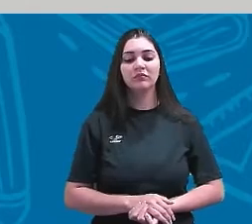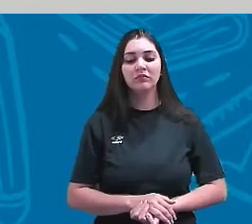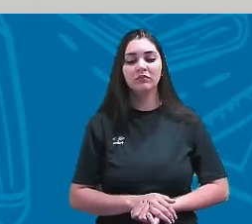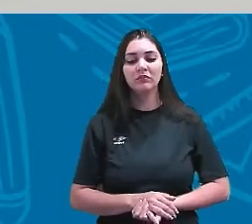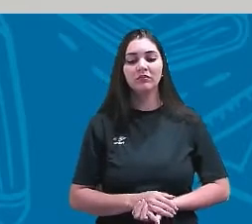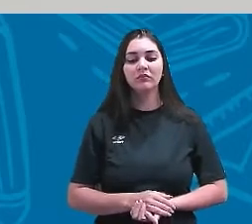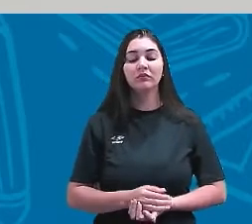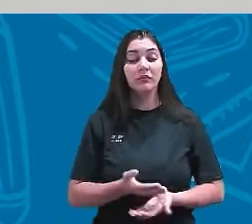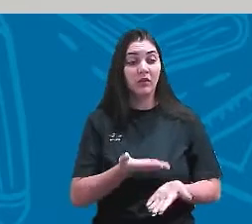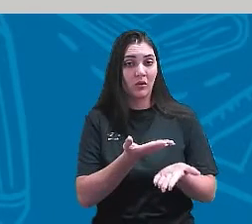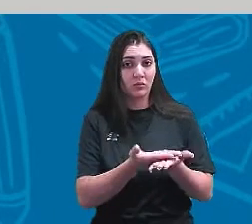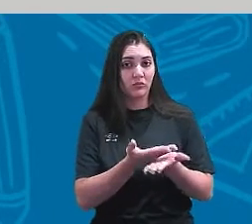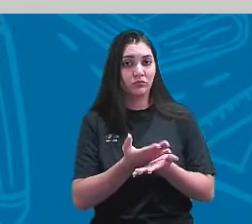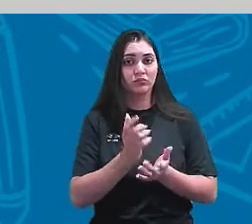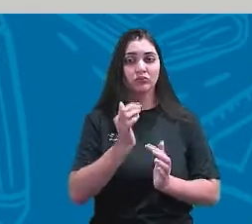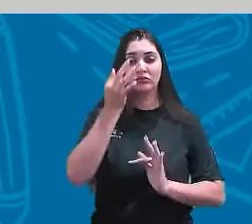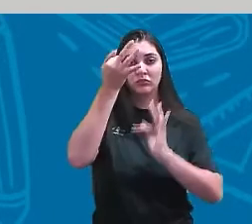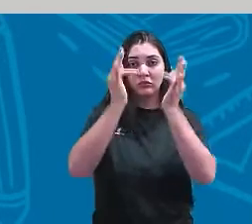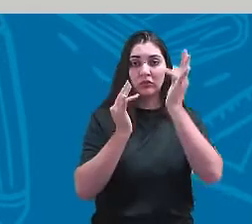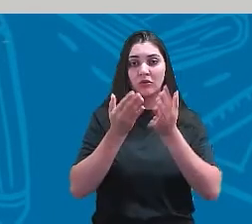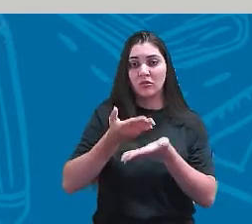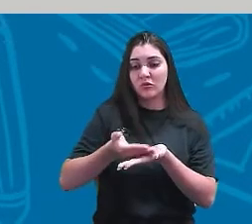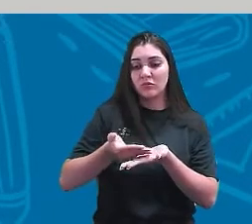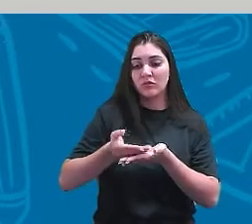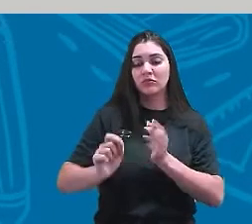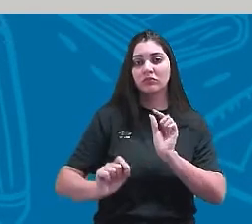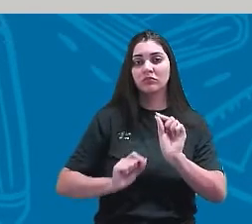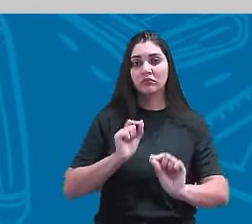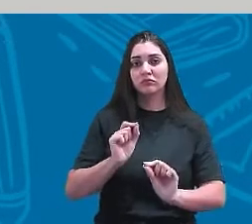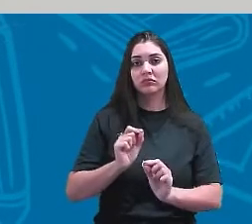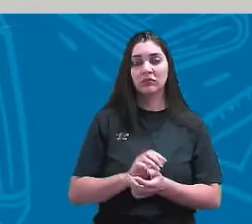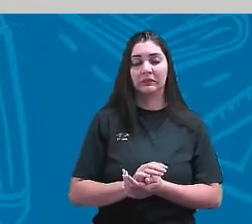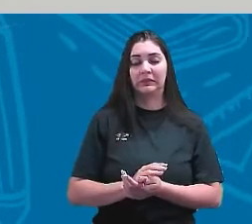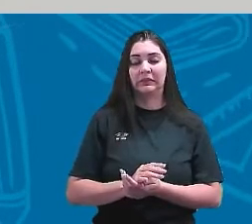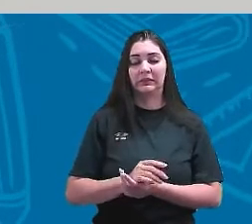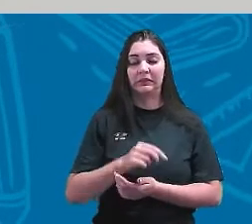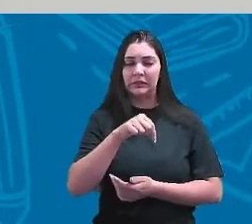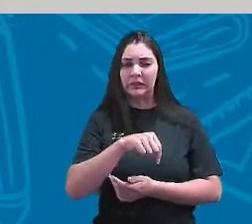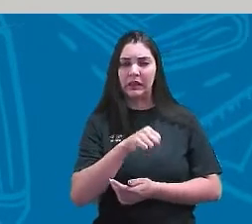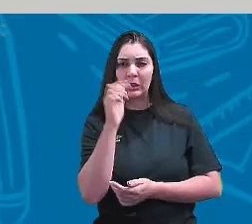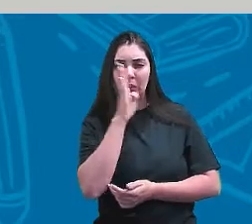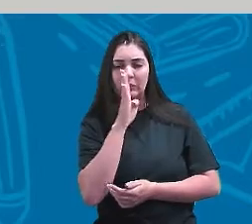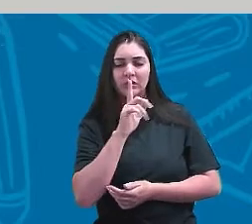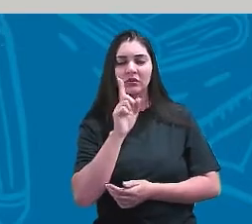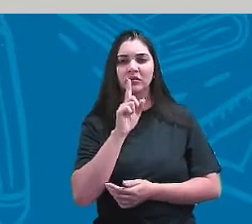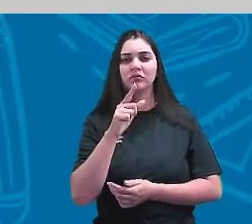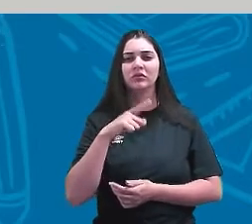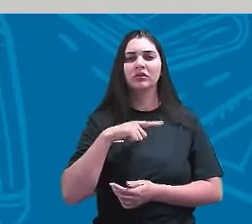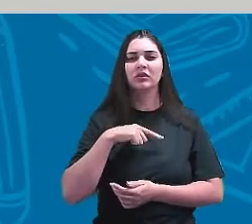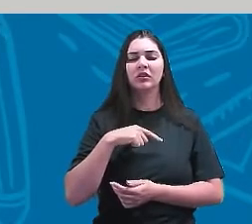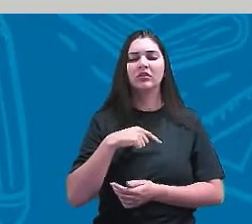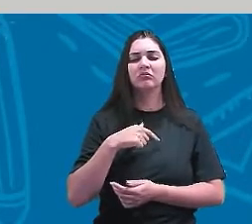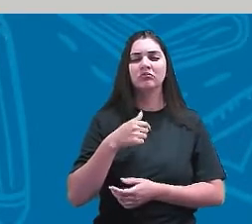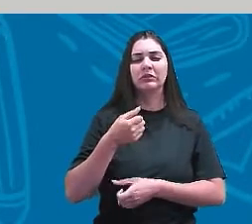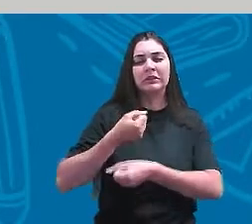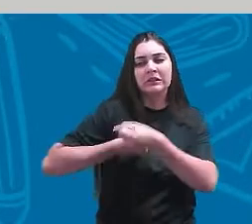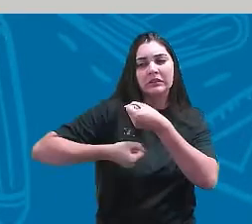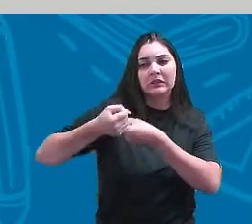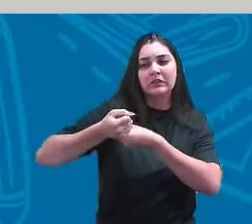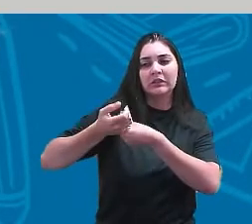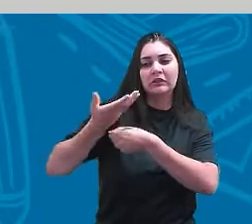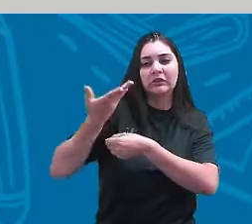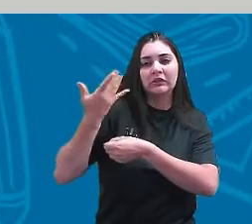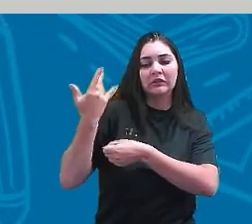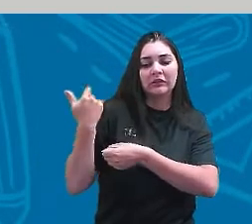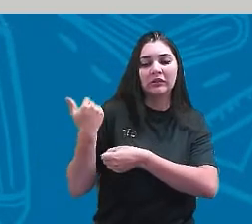O estudo do folclore. O estudo do folclore começou não aqui no Brasil, ele já vem há algumas décadas antes,